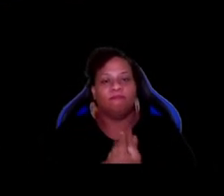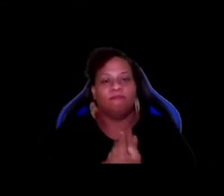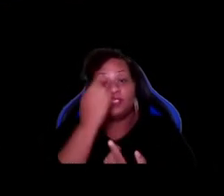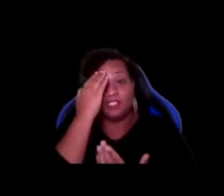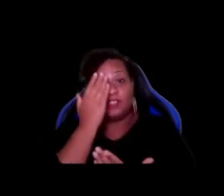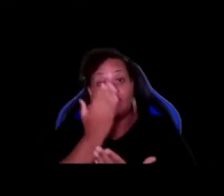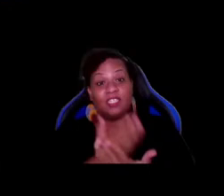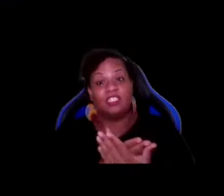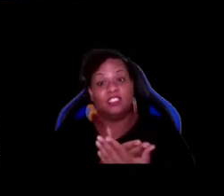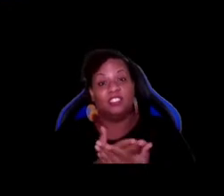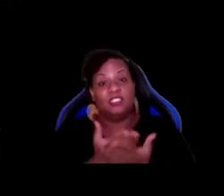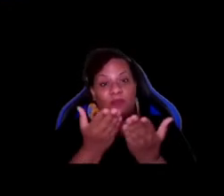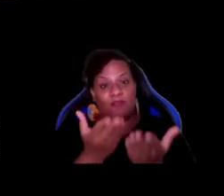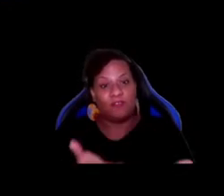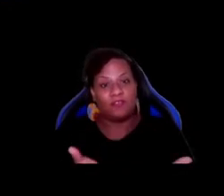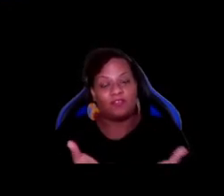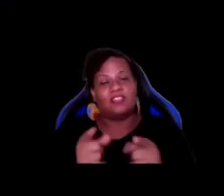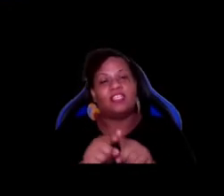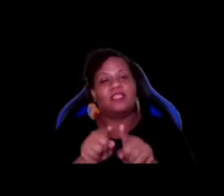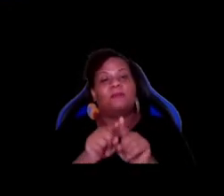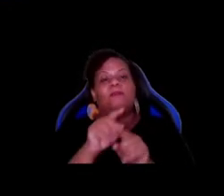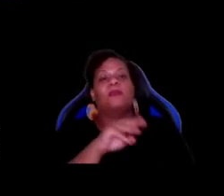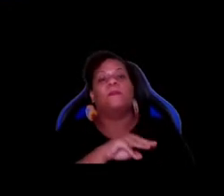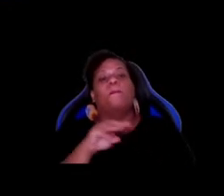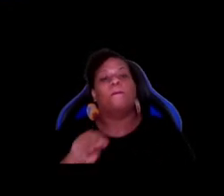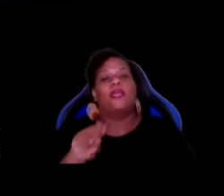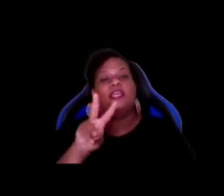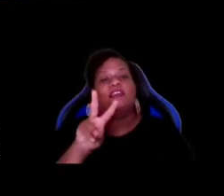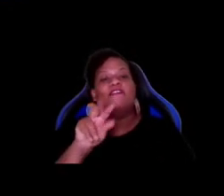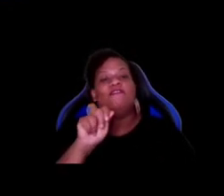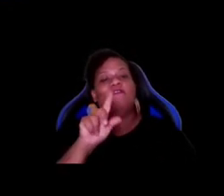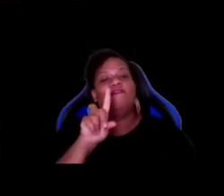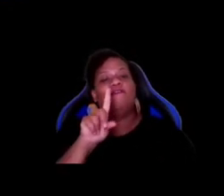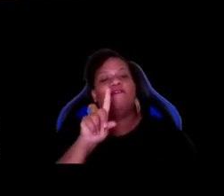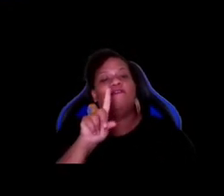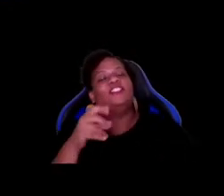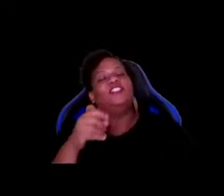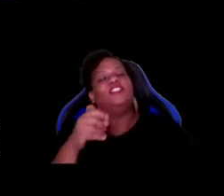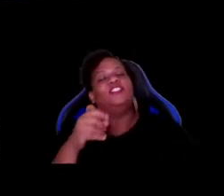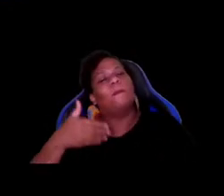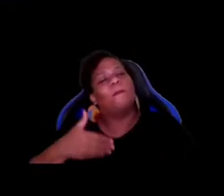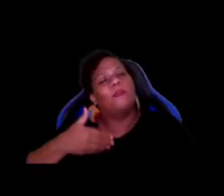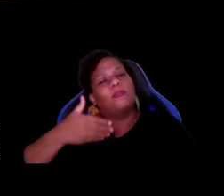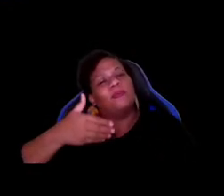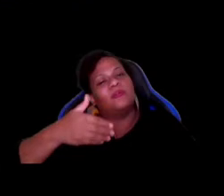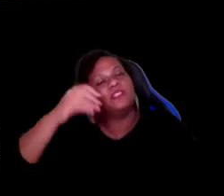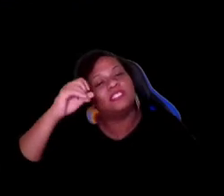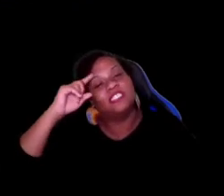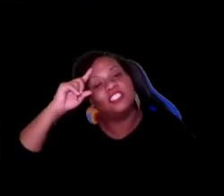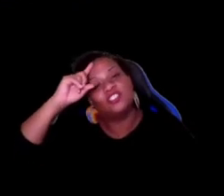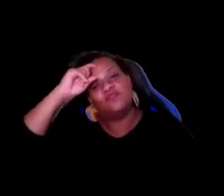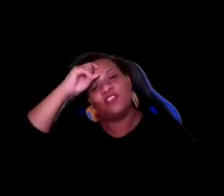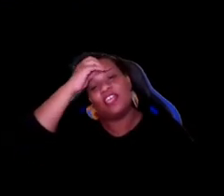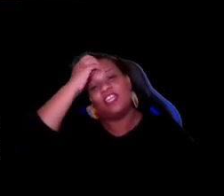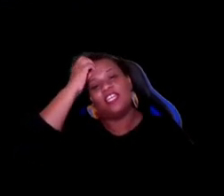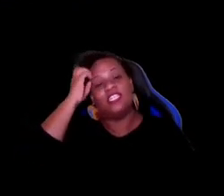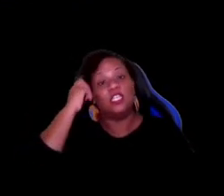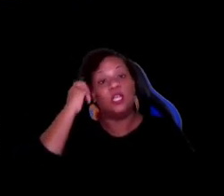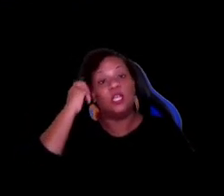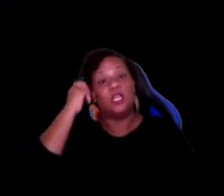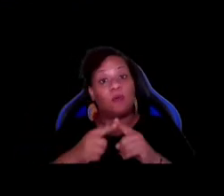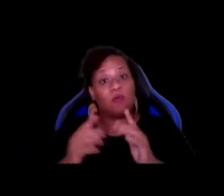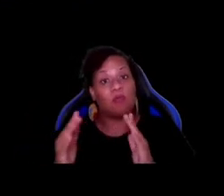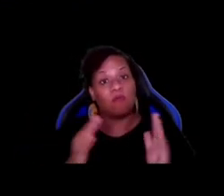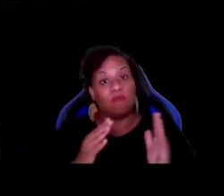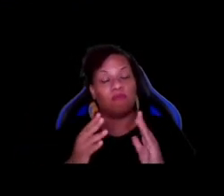mestre Vadinho, né, eu acredito que foi bastante diferente esse processo, porque se tratando de uma seara religiosa, as